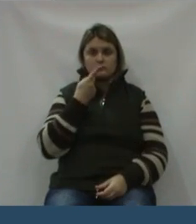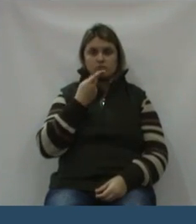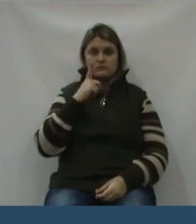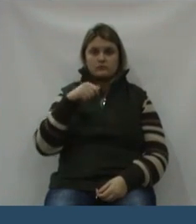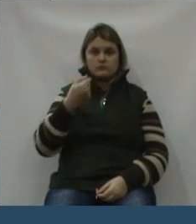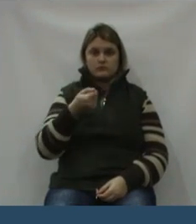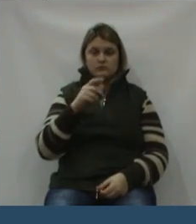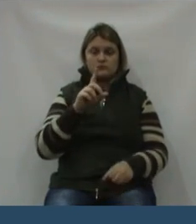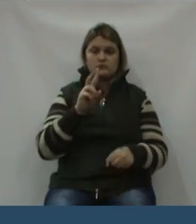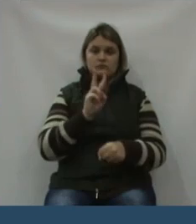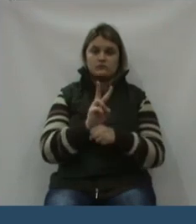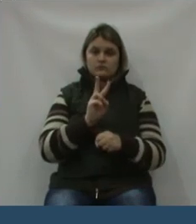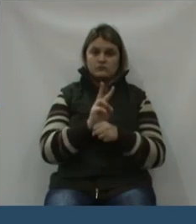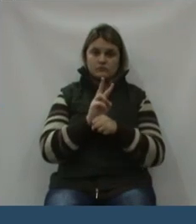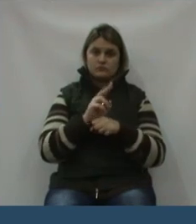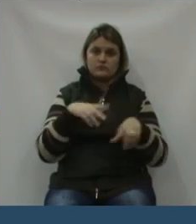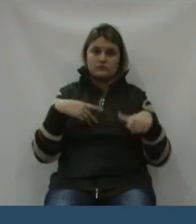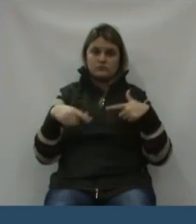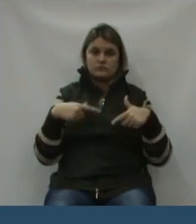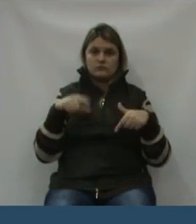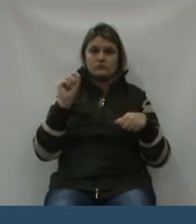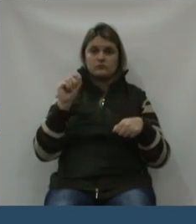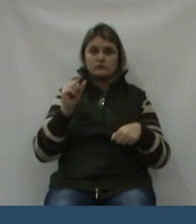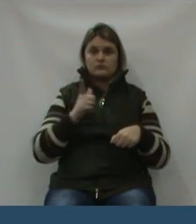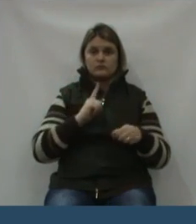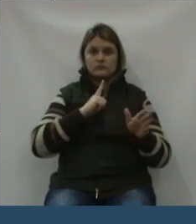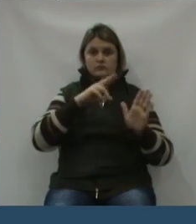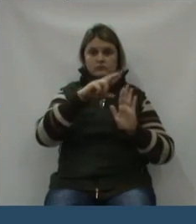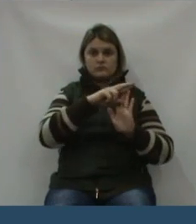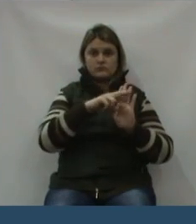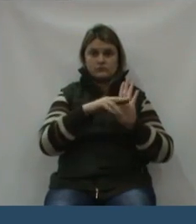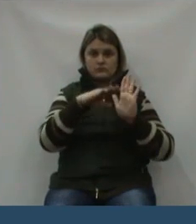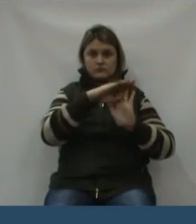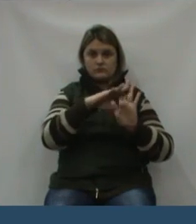falando, dizendo quais são os requisitos.